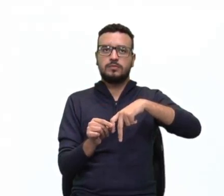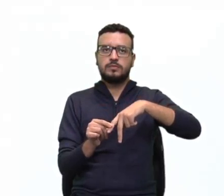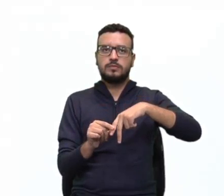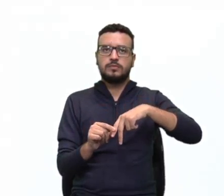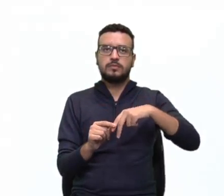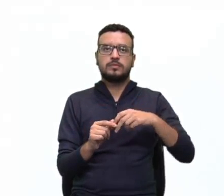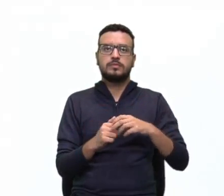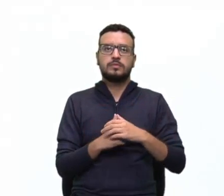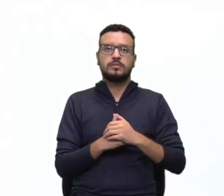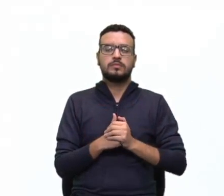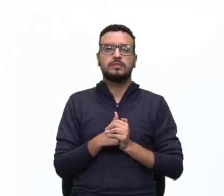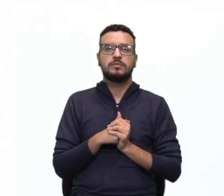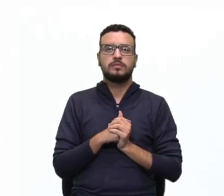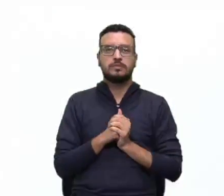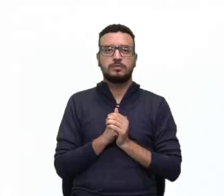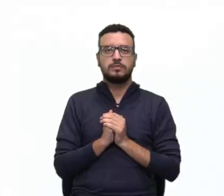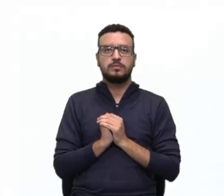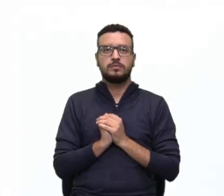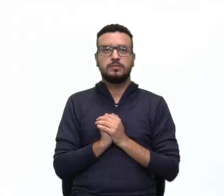Ok?